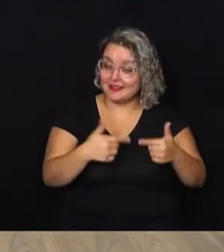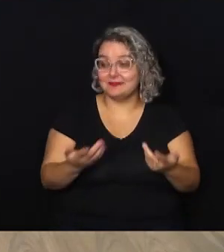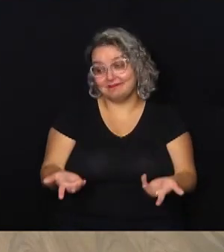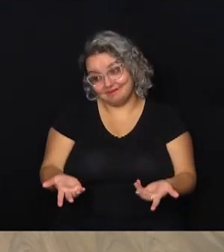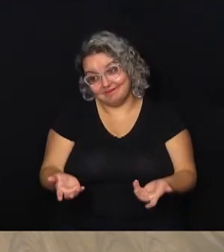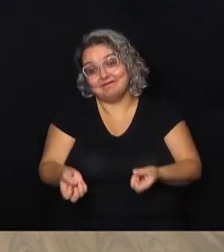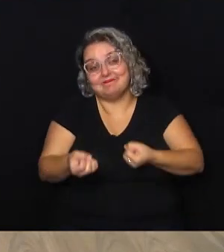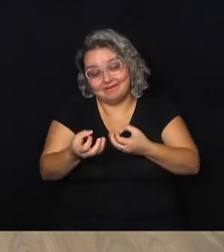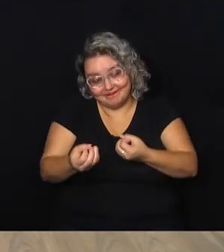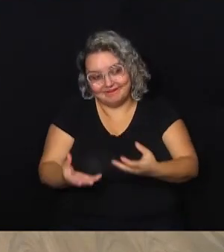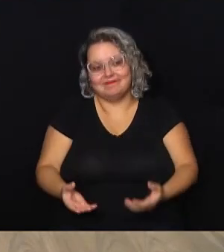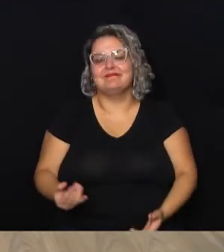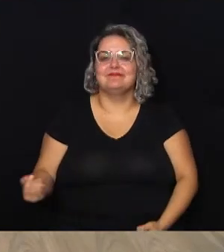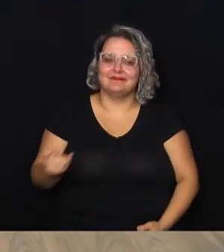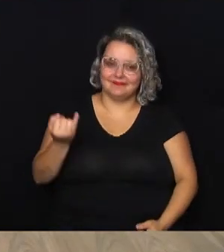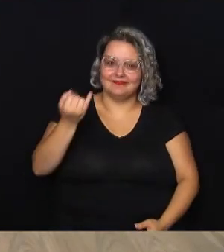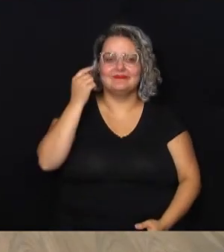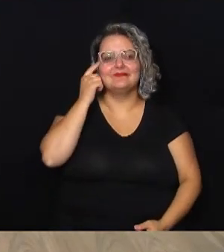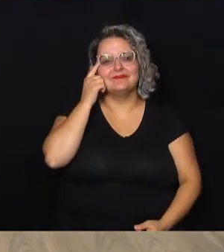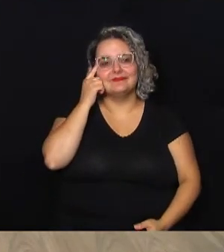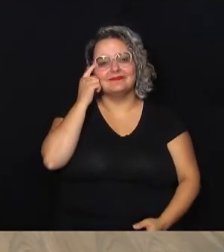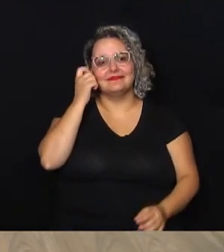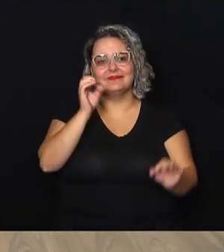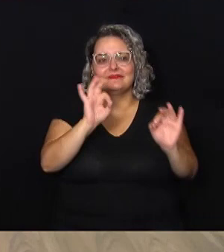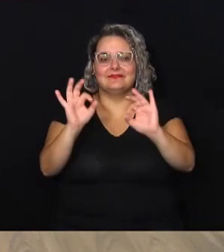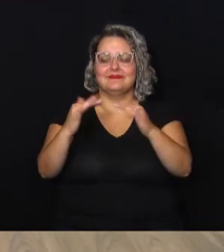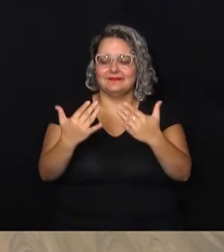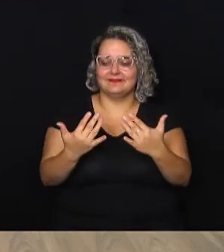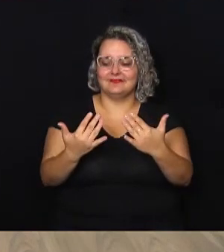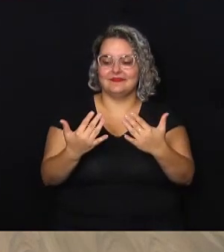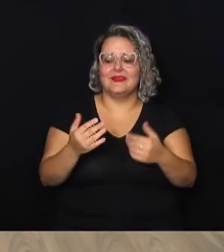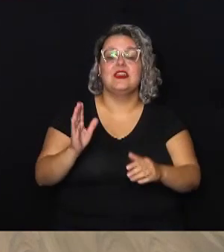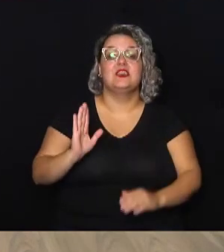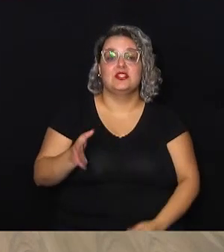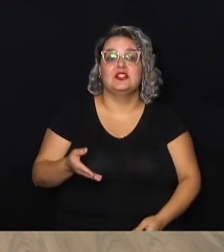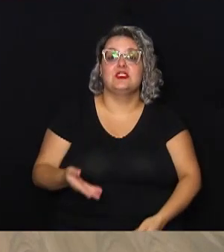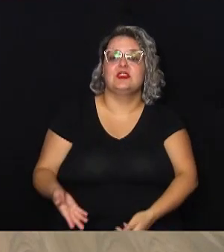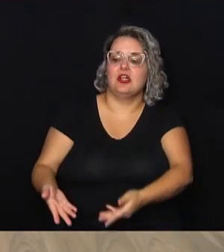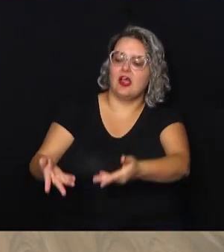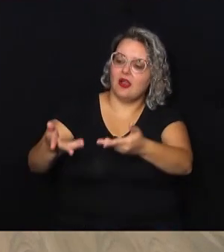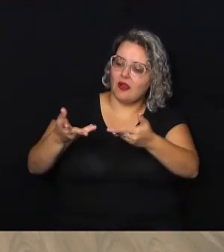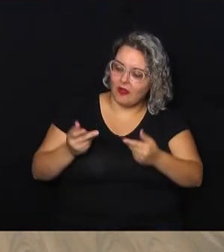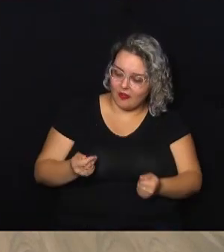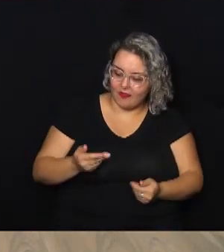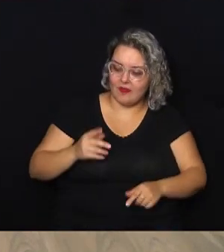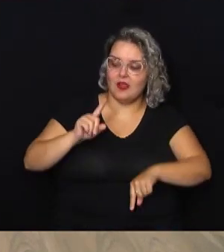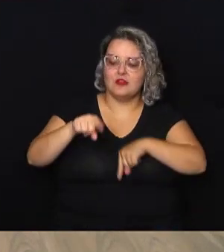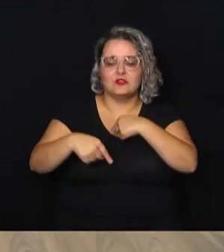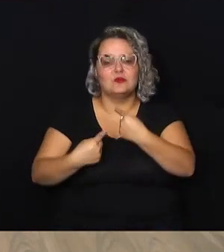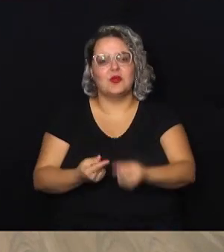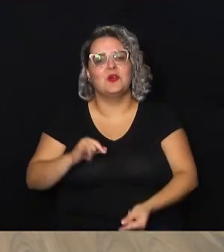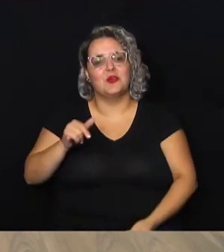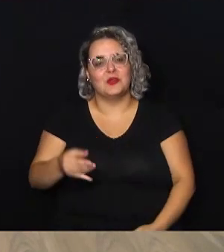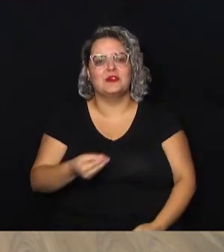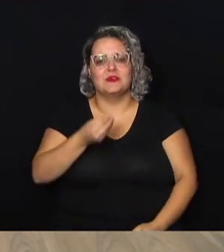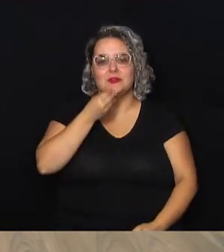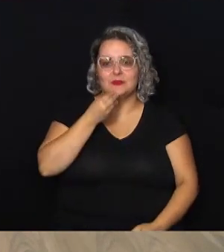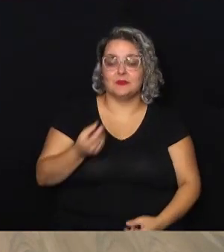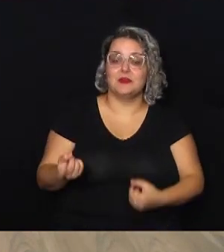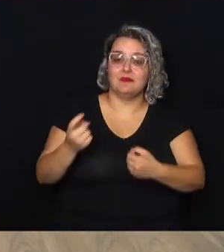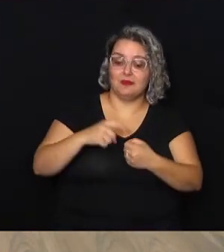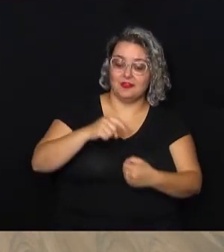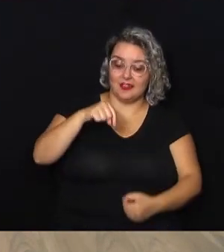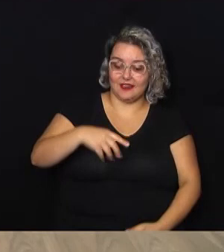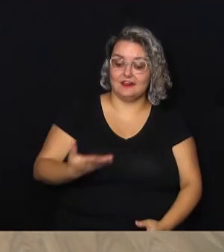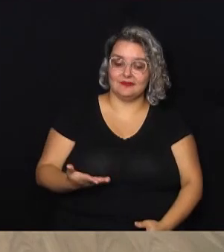tenho certeza que foi de grande valia para esse telespectador. Já faço o convite aqui para uma próxima oportunidade para você retornar,